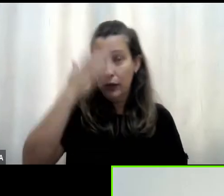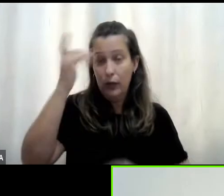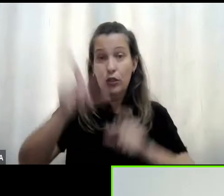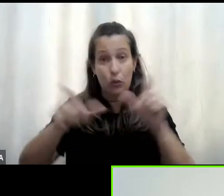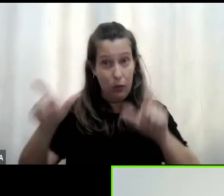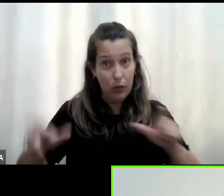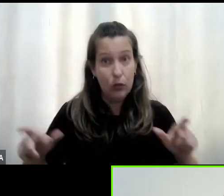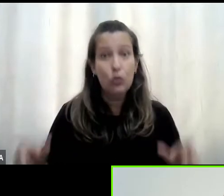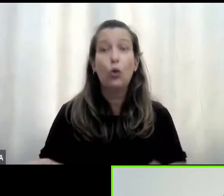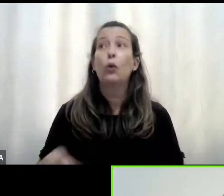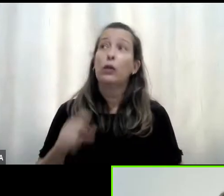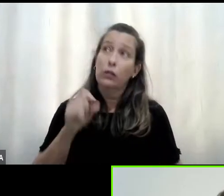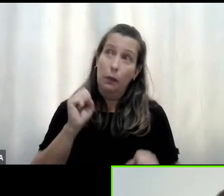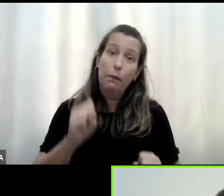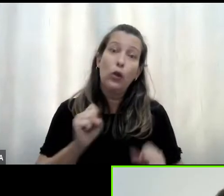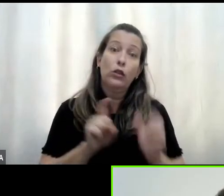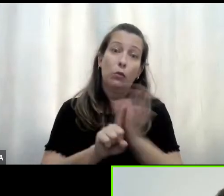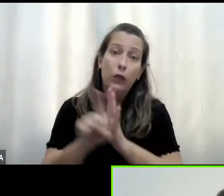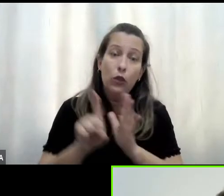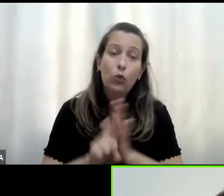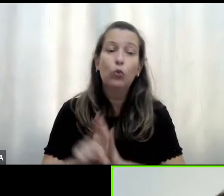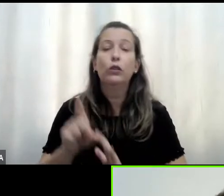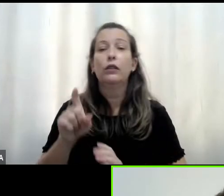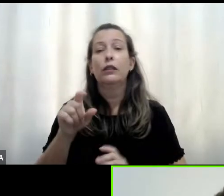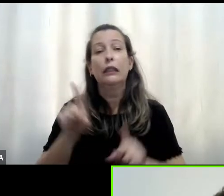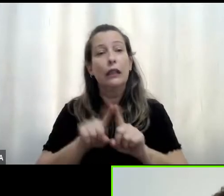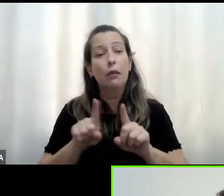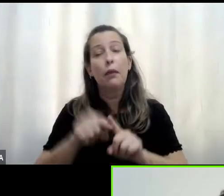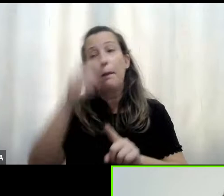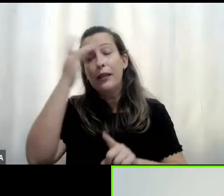envio de perguntas e a gente provocar pesquisadores a responder.